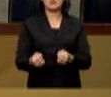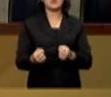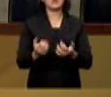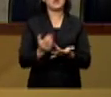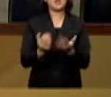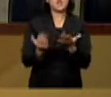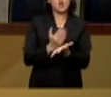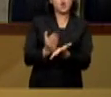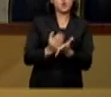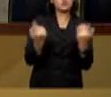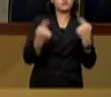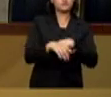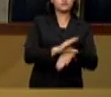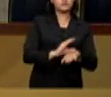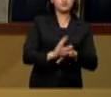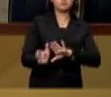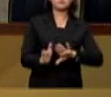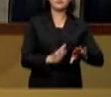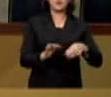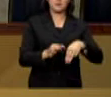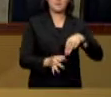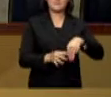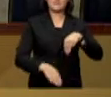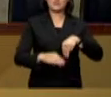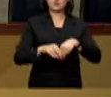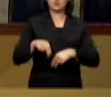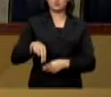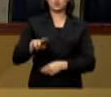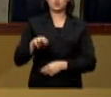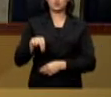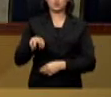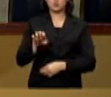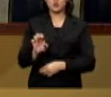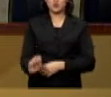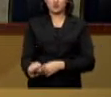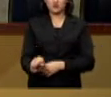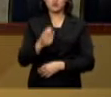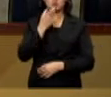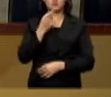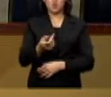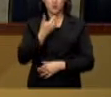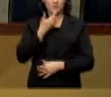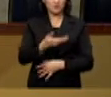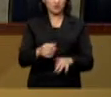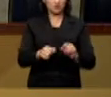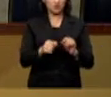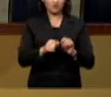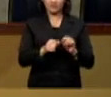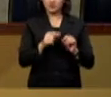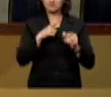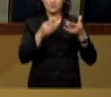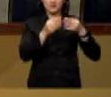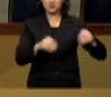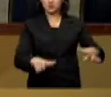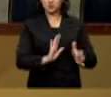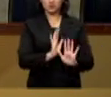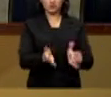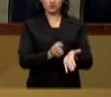inconstitucionalidade. Ministro Nunes Marques, que declarava o prejuízo do pedido formulado e